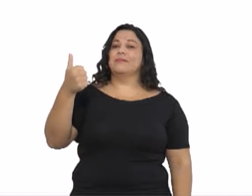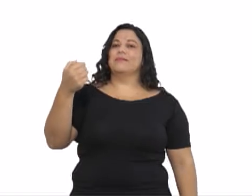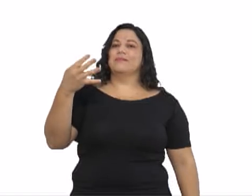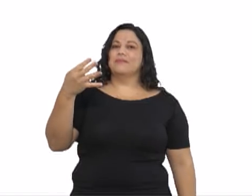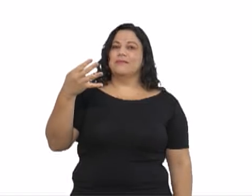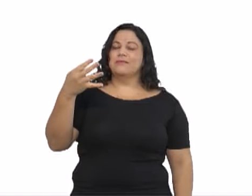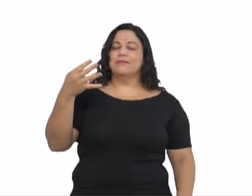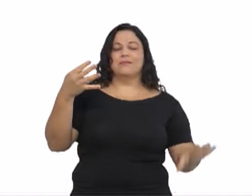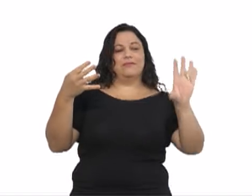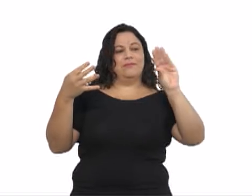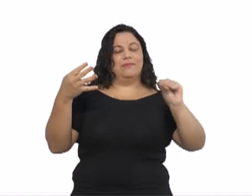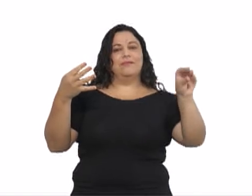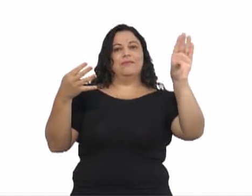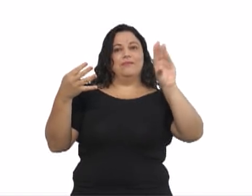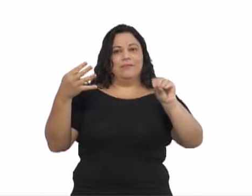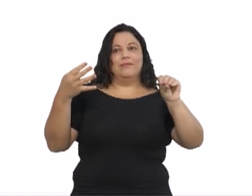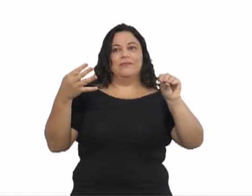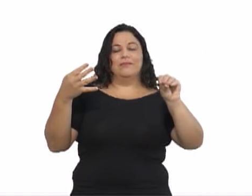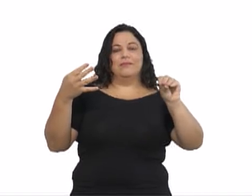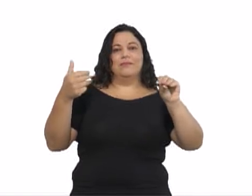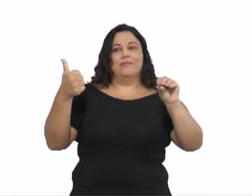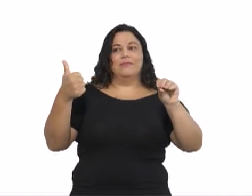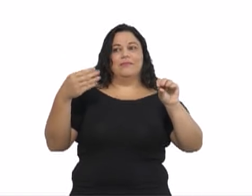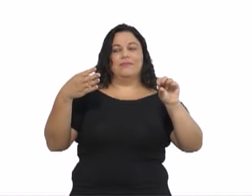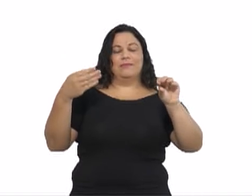14. 14.